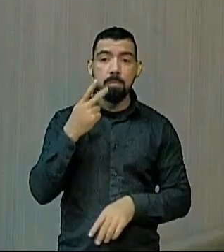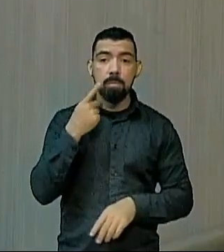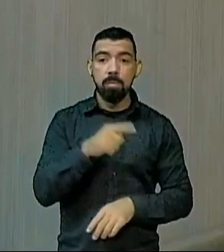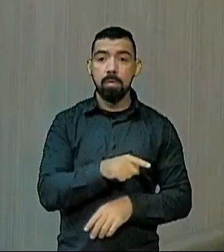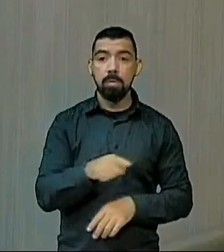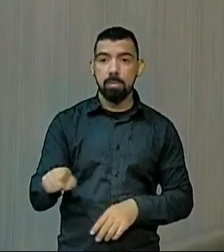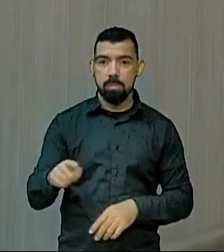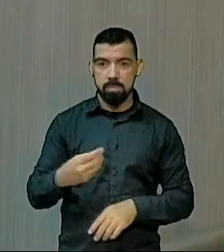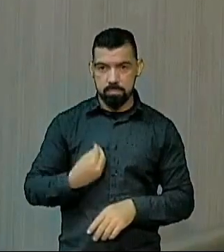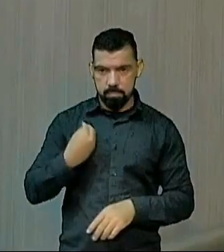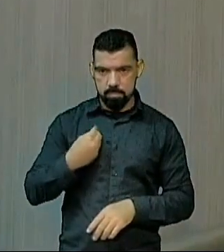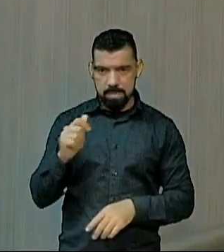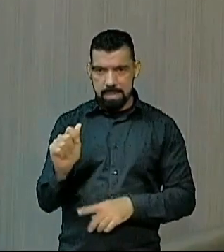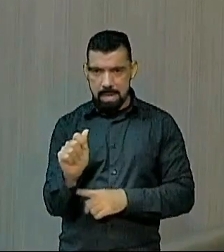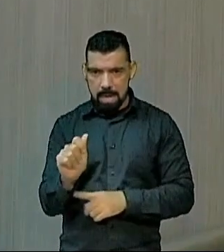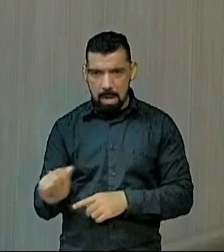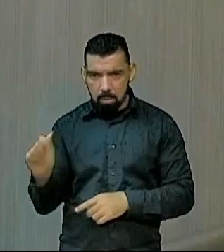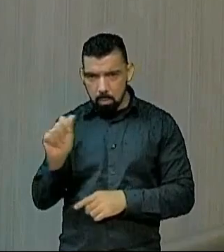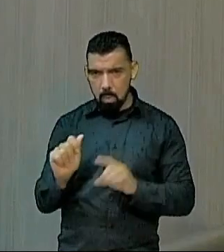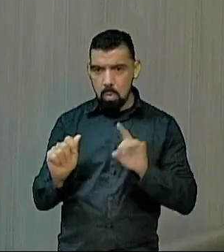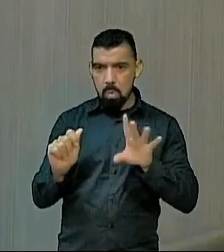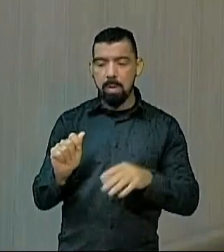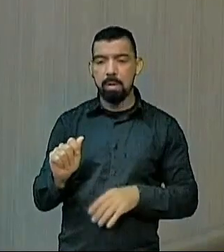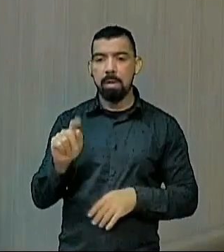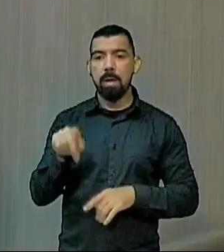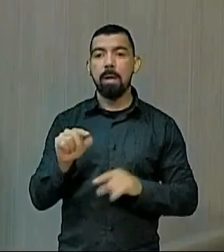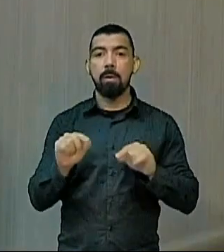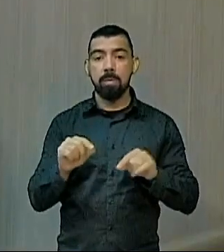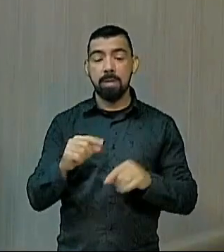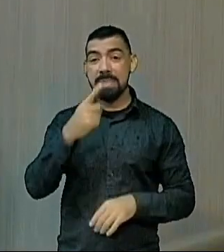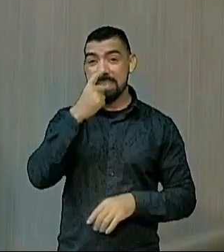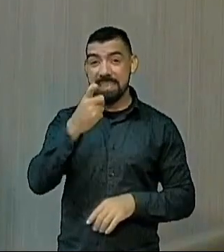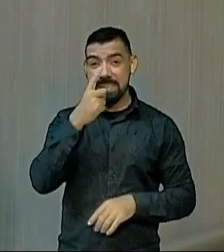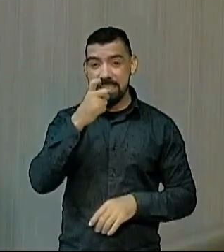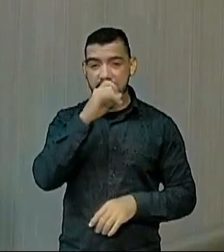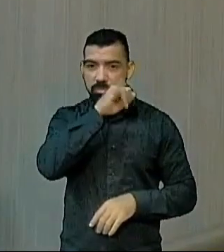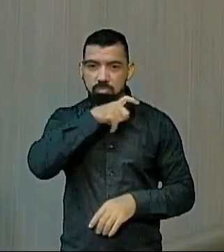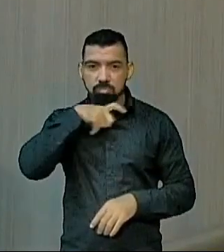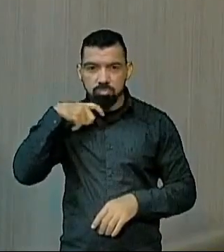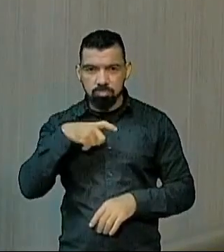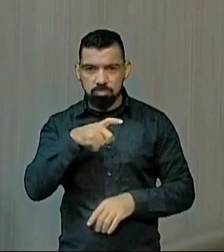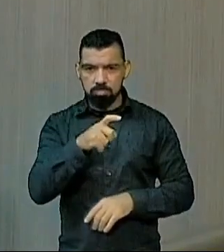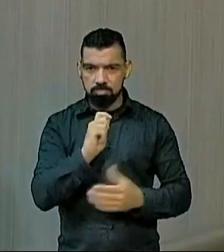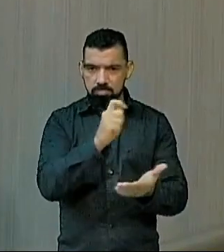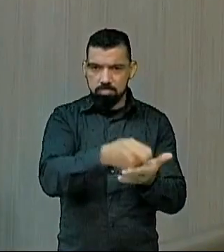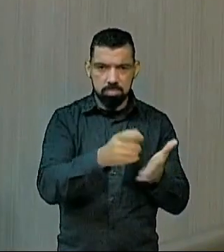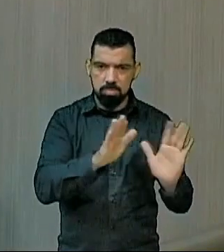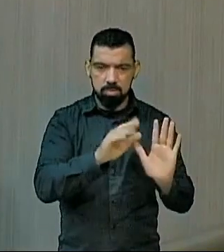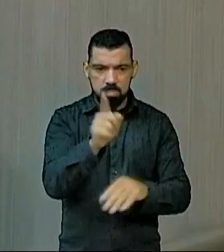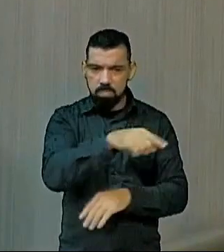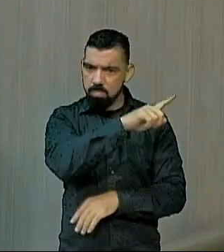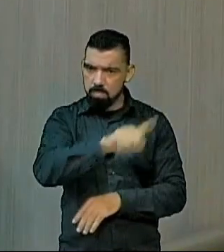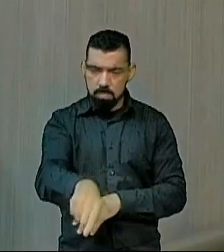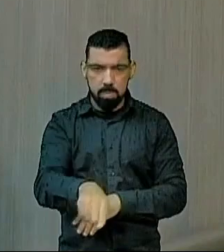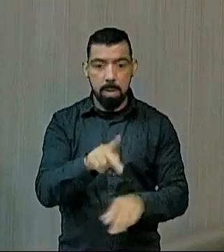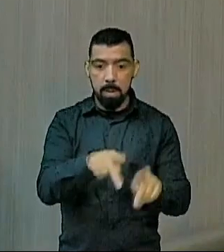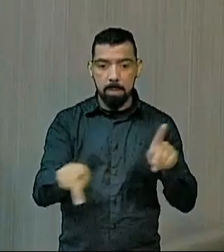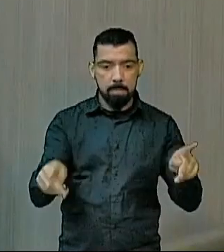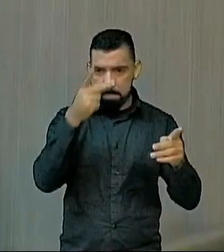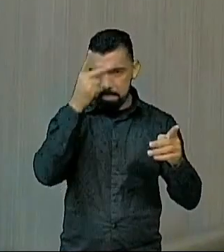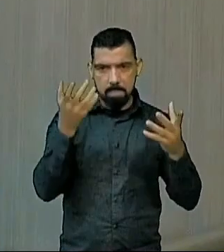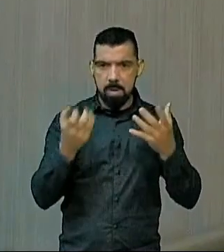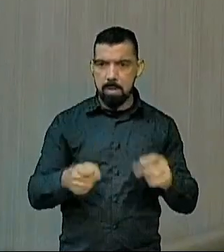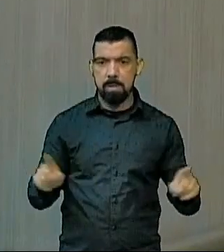é só quem mora na Aldeota que é combater a taxa do lixo a população não aceita a taxa do lixo